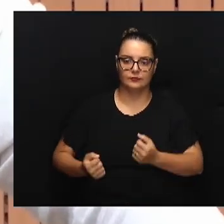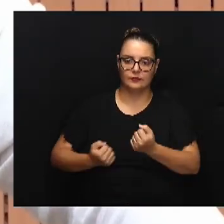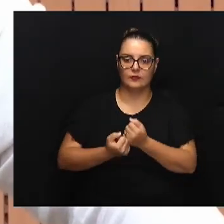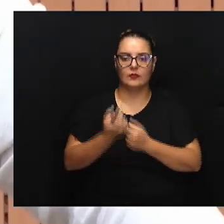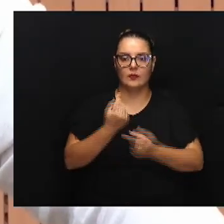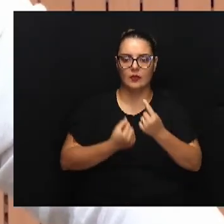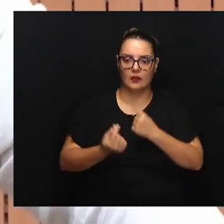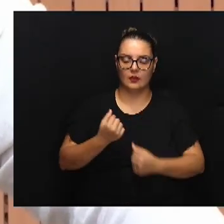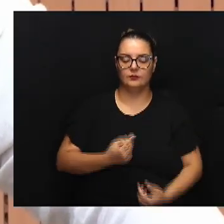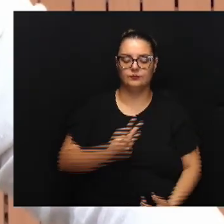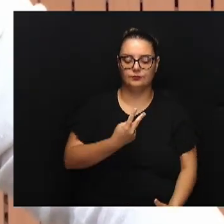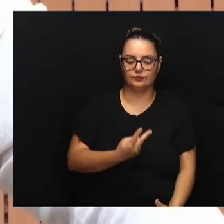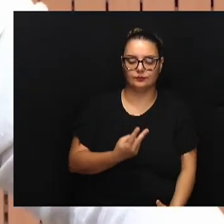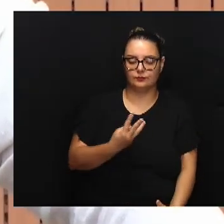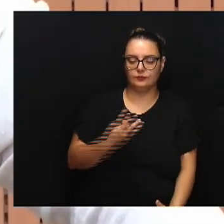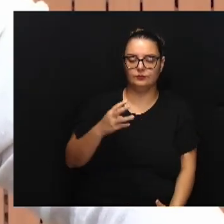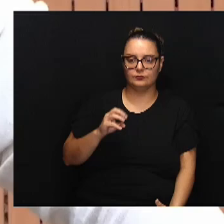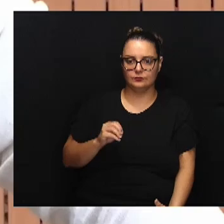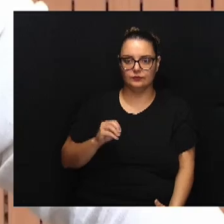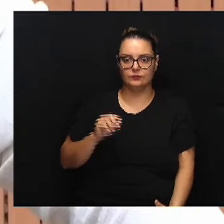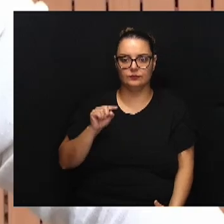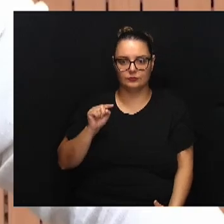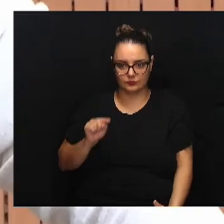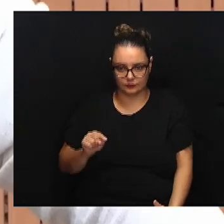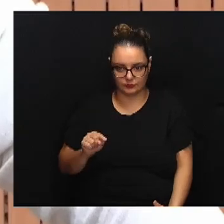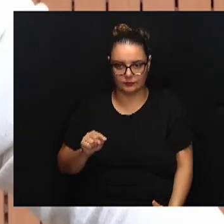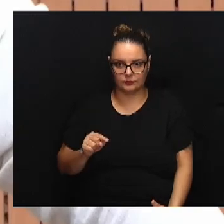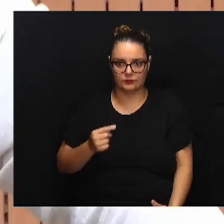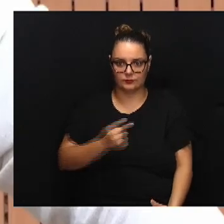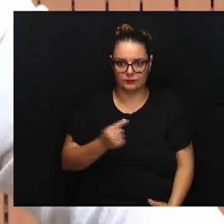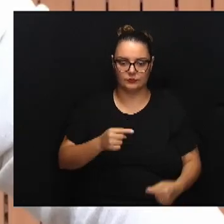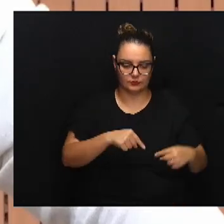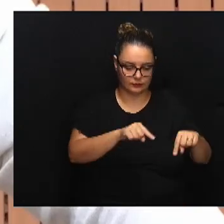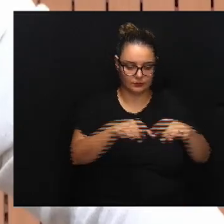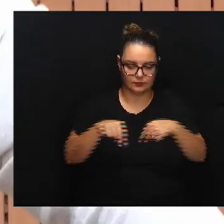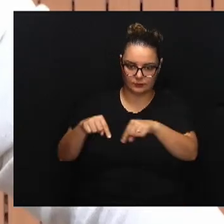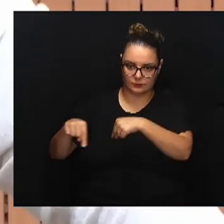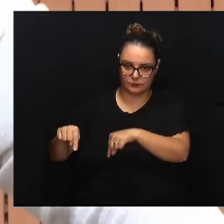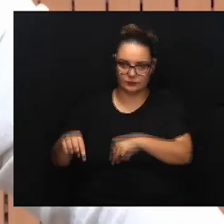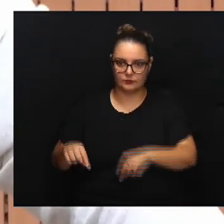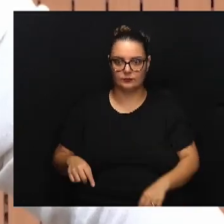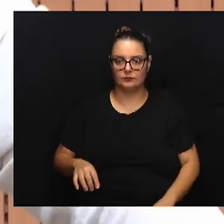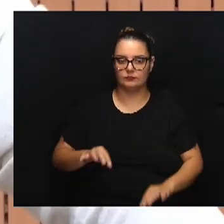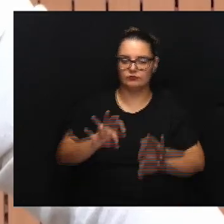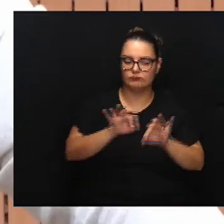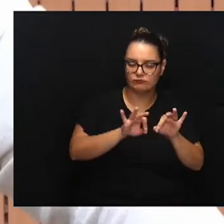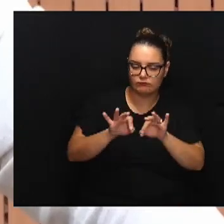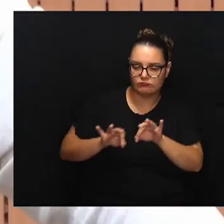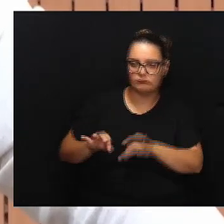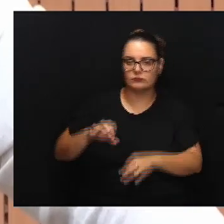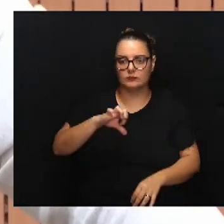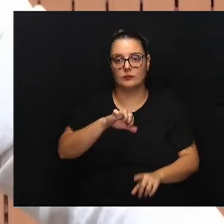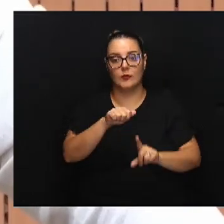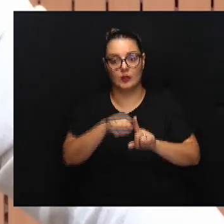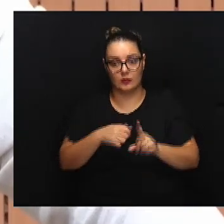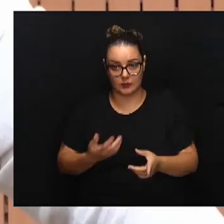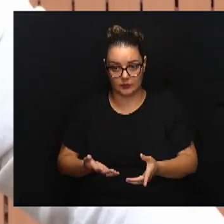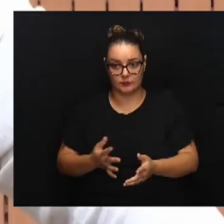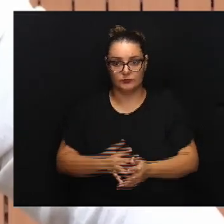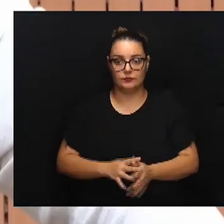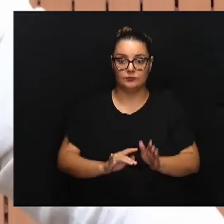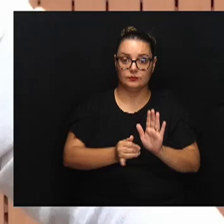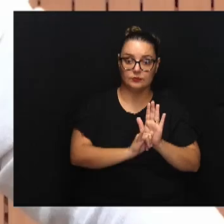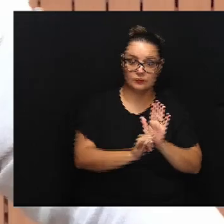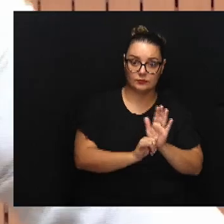até 230 mil por turma, né? Ela estava considerando o desenho inicial de 9 meses, né? O edital